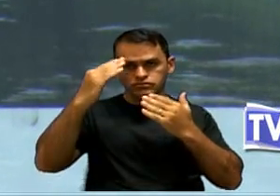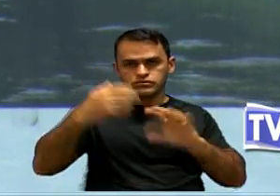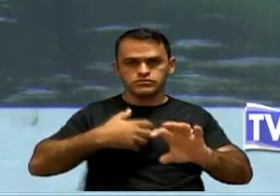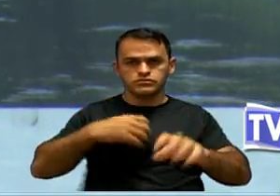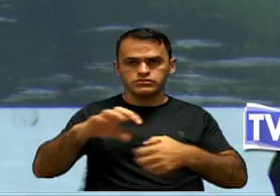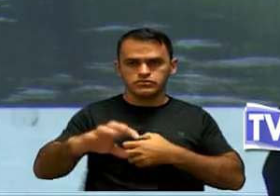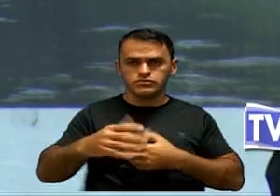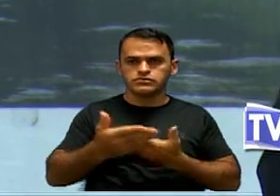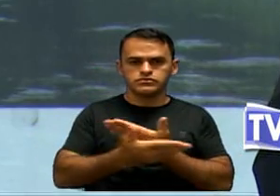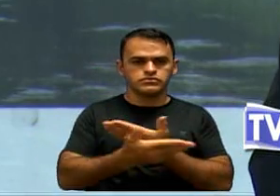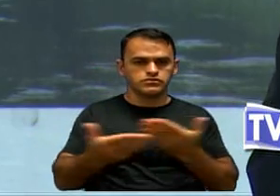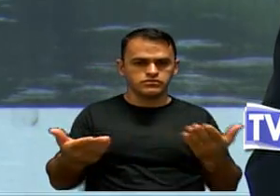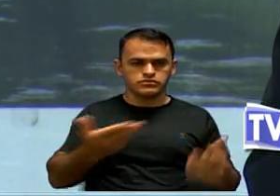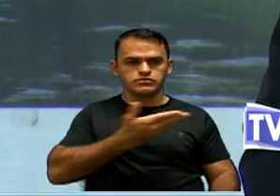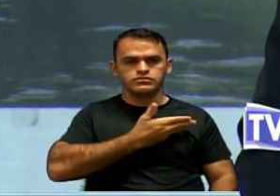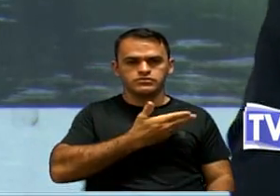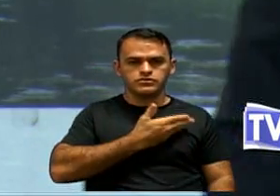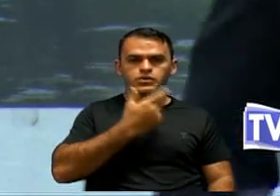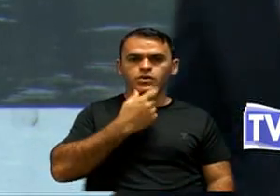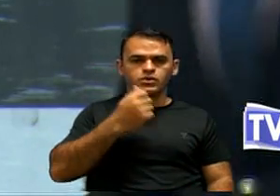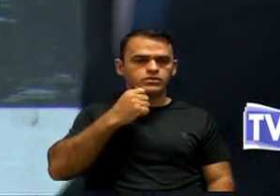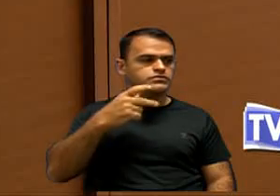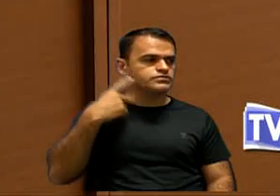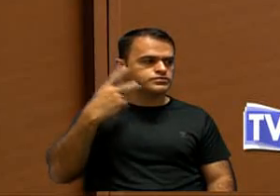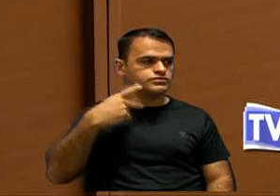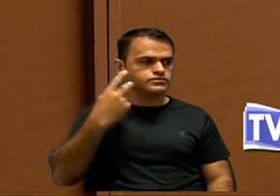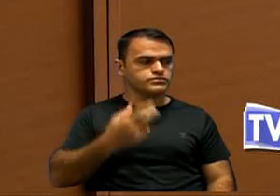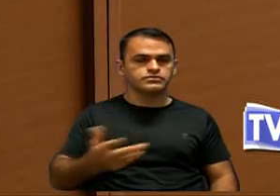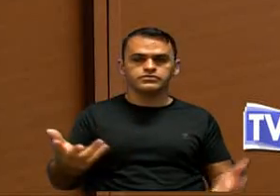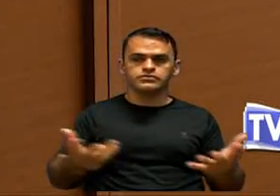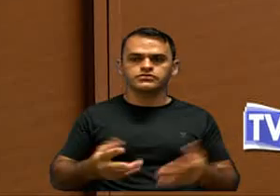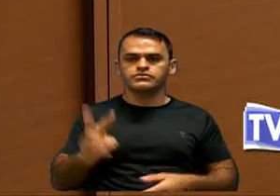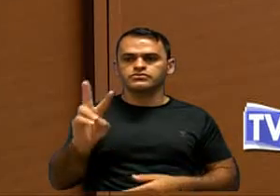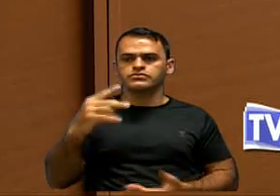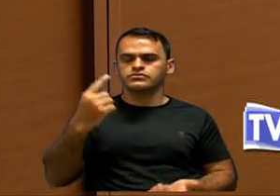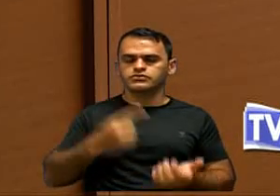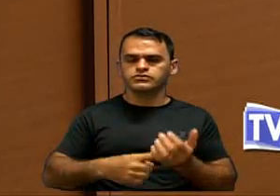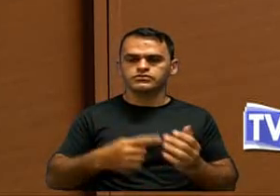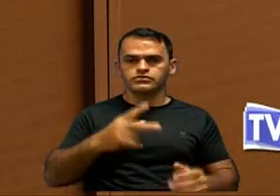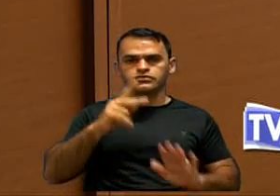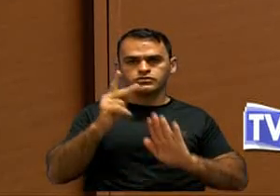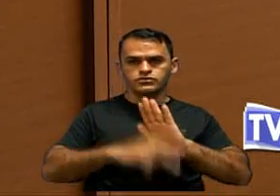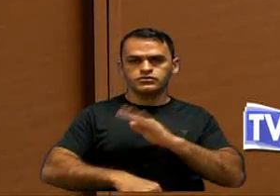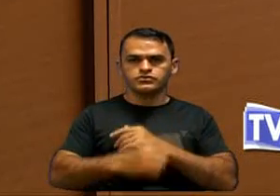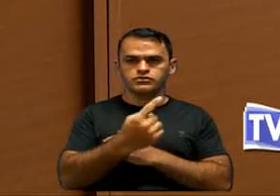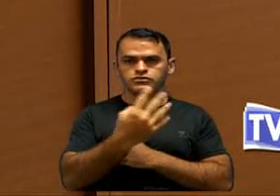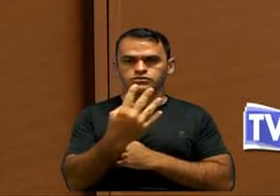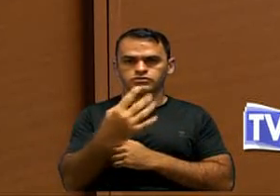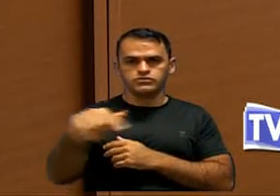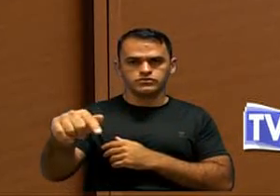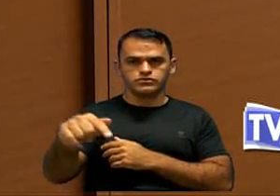dos amados colegas e vereadores e vereadoras. Vai, agora o Vitão 147, Vitão, tem a palavra.